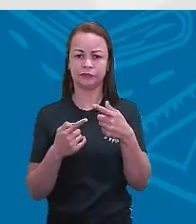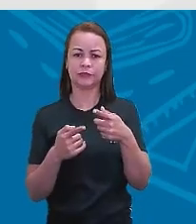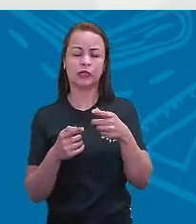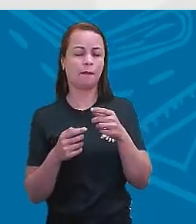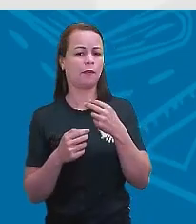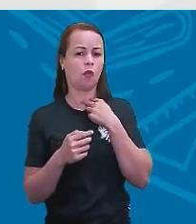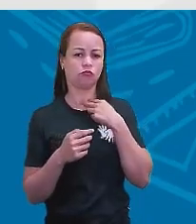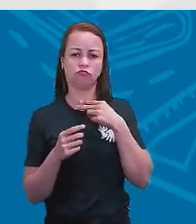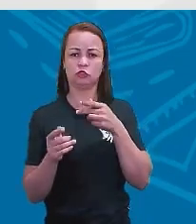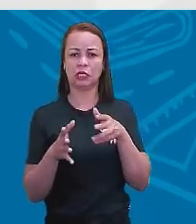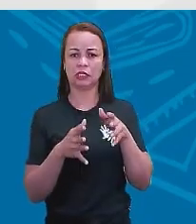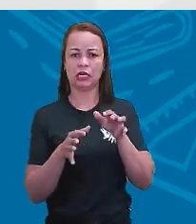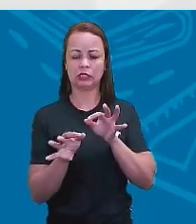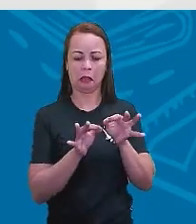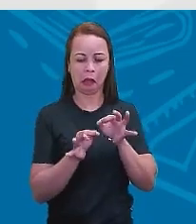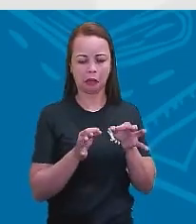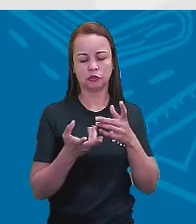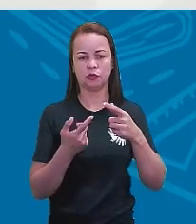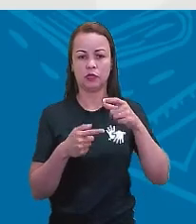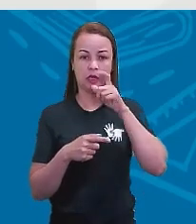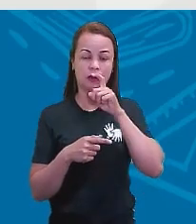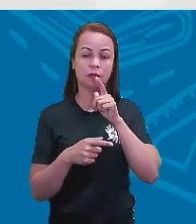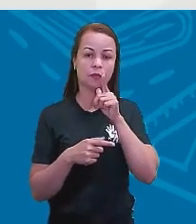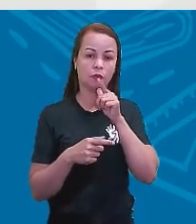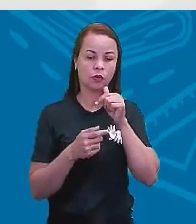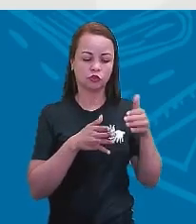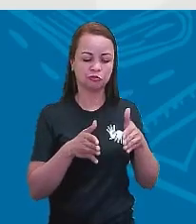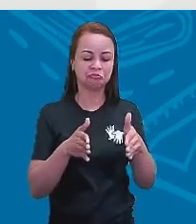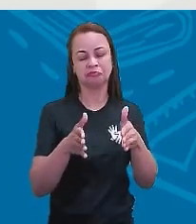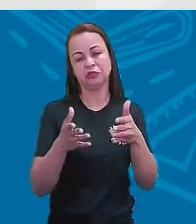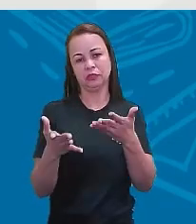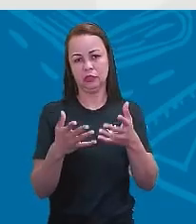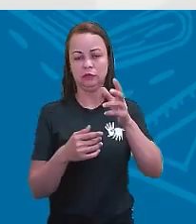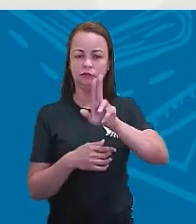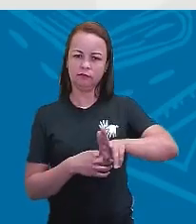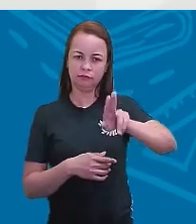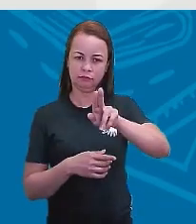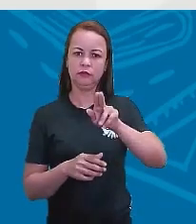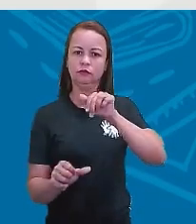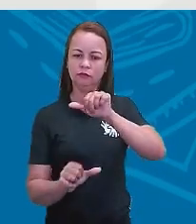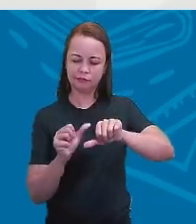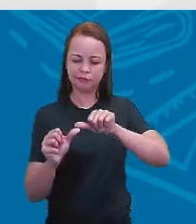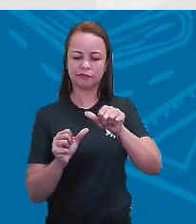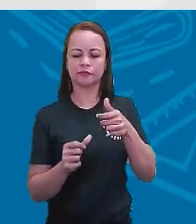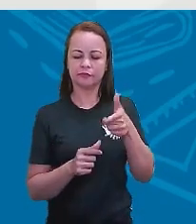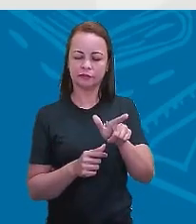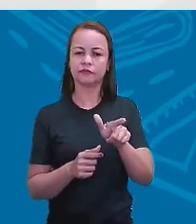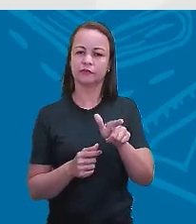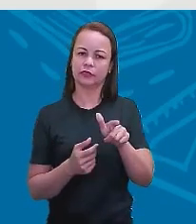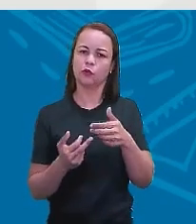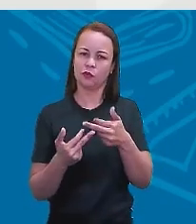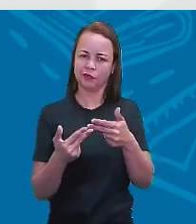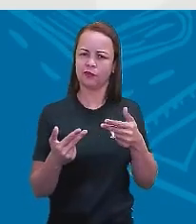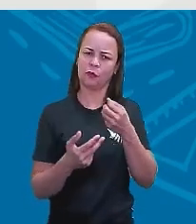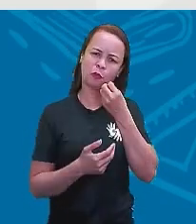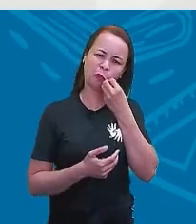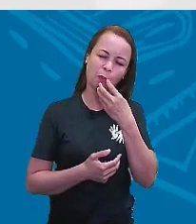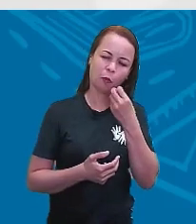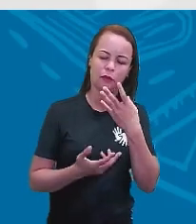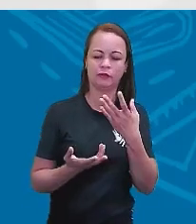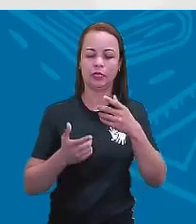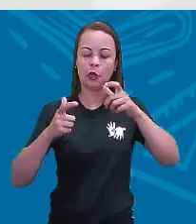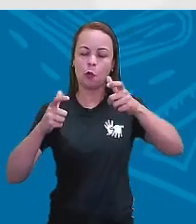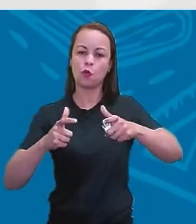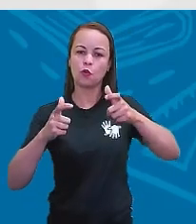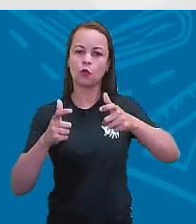rios e poluir nossa cidade. E aí ele foi reutilizado, foi transformado em algo bem útil, né? Que é um lugar